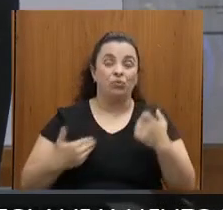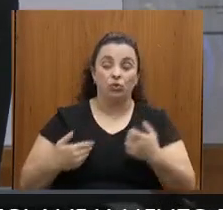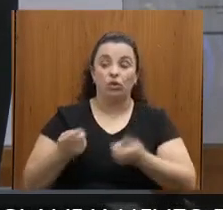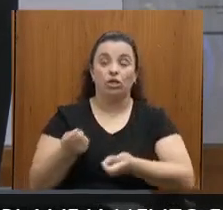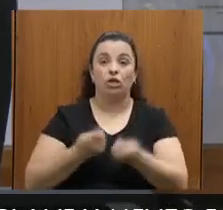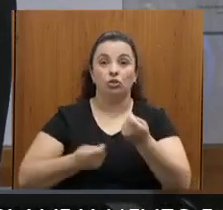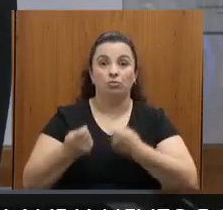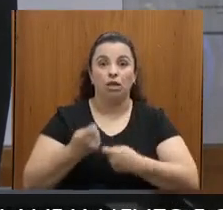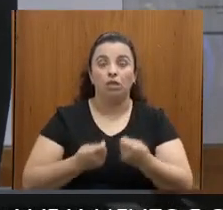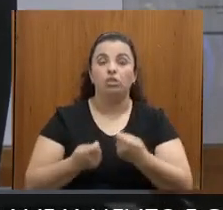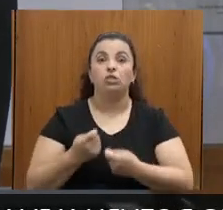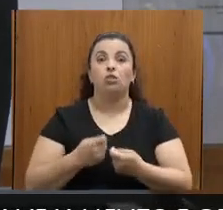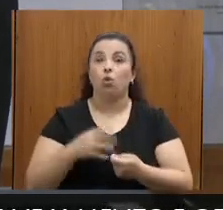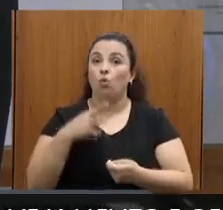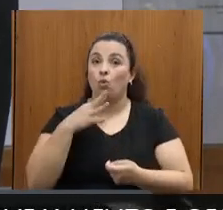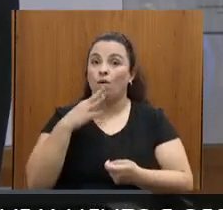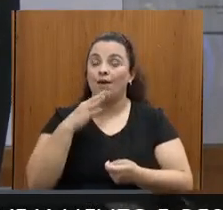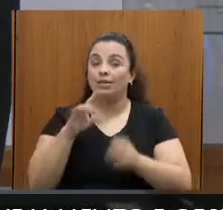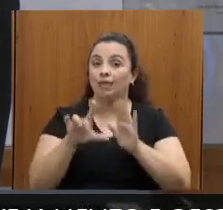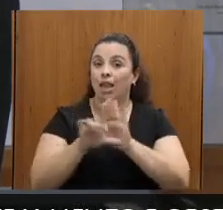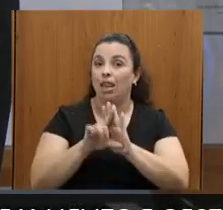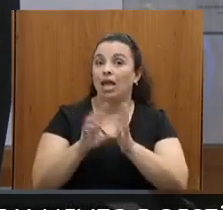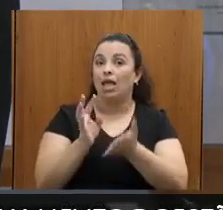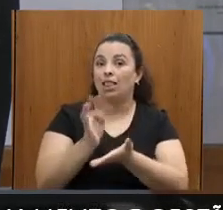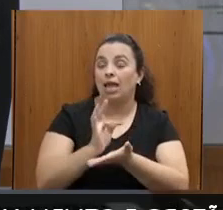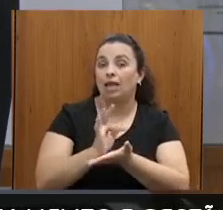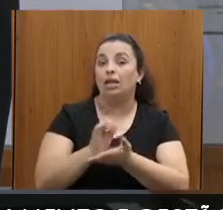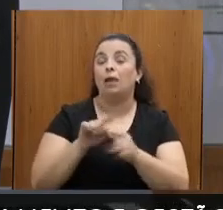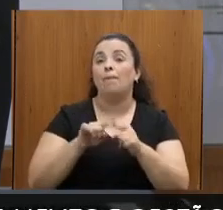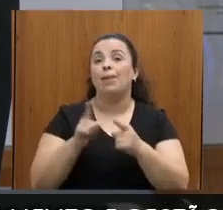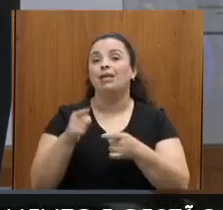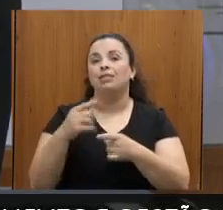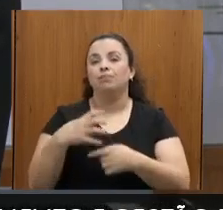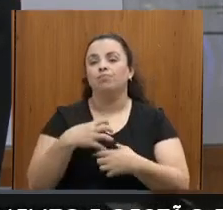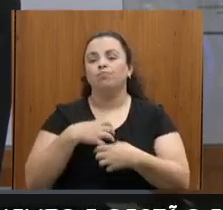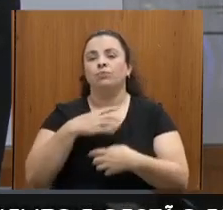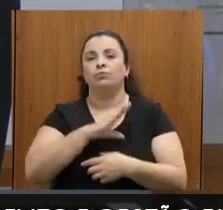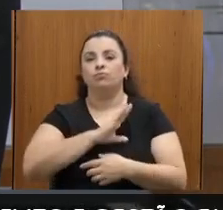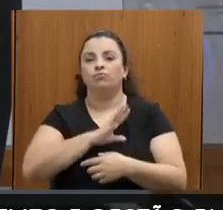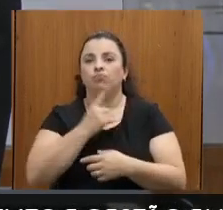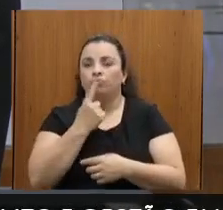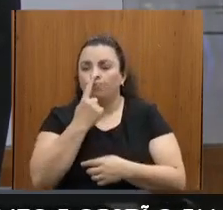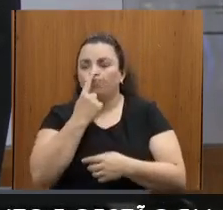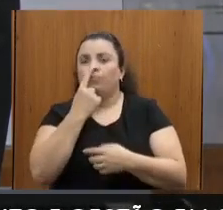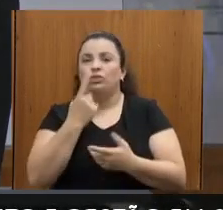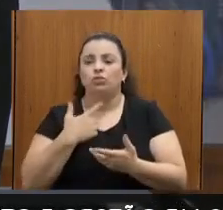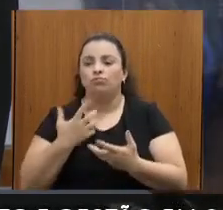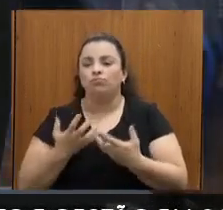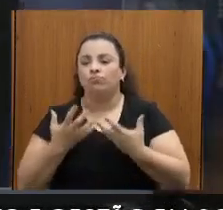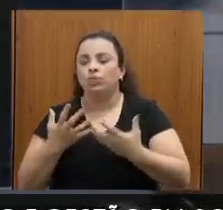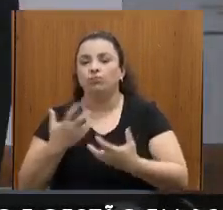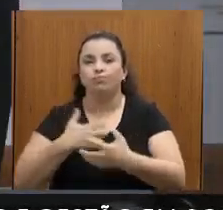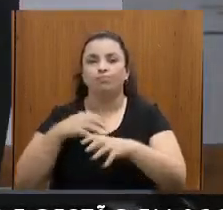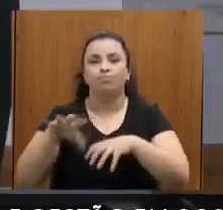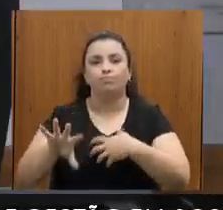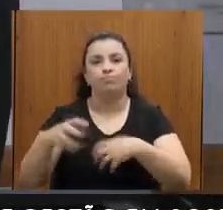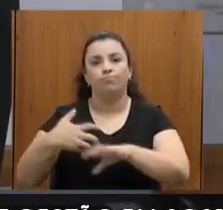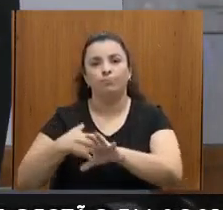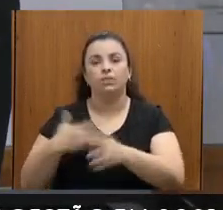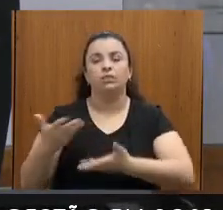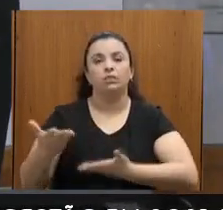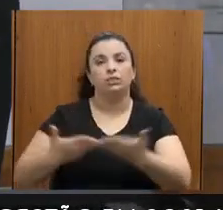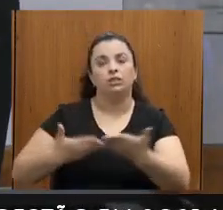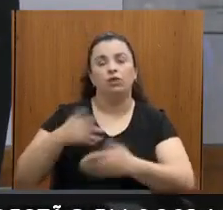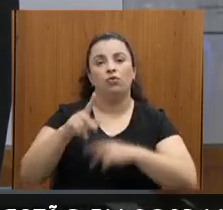frio da lei, da técnica, mas também tem um lado do coração humano de servir à nossa gente, todo o Estado